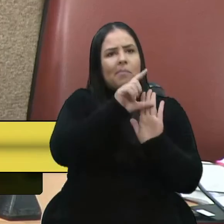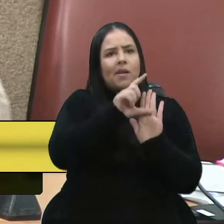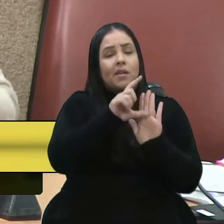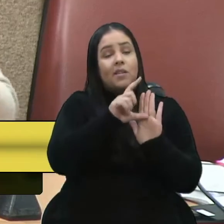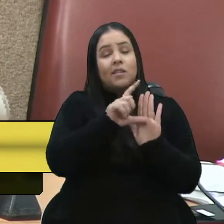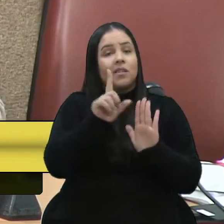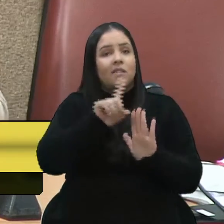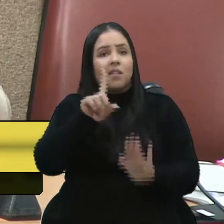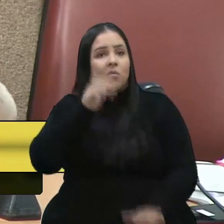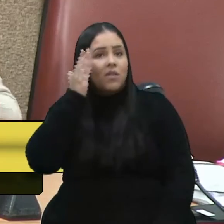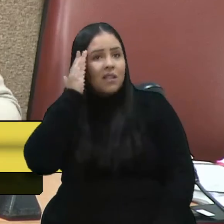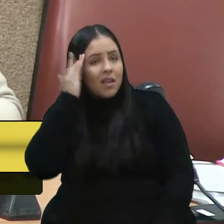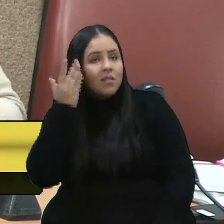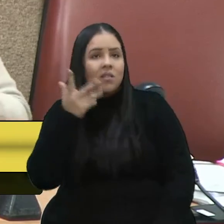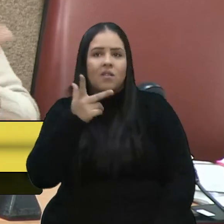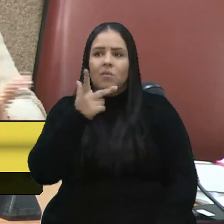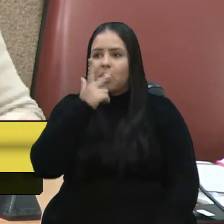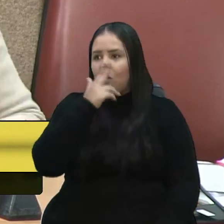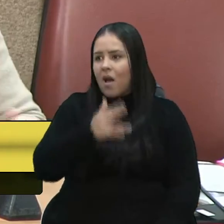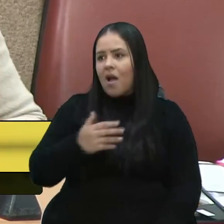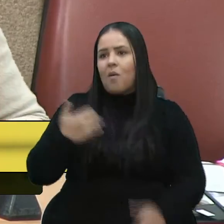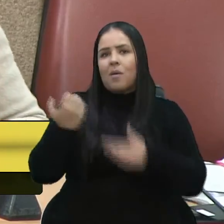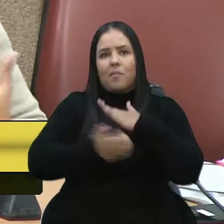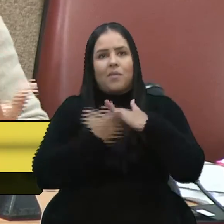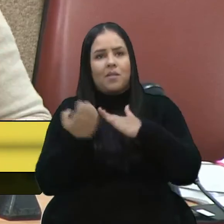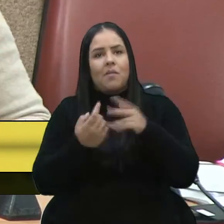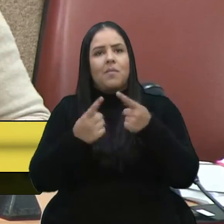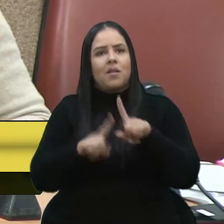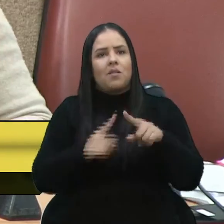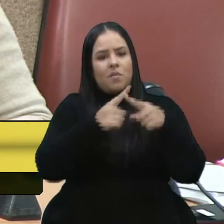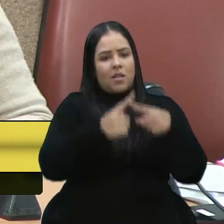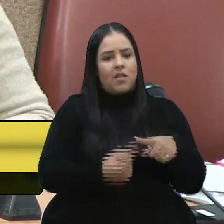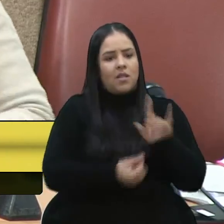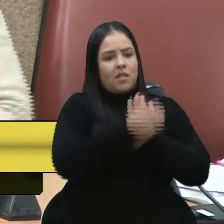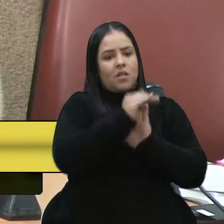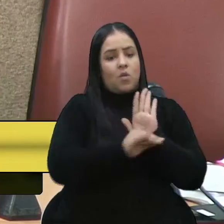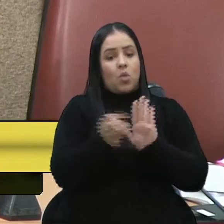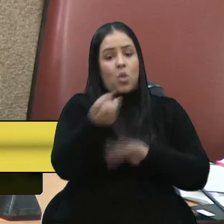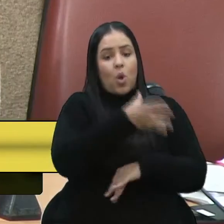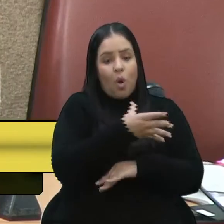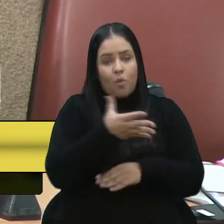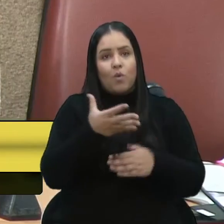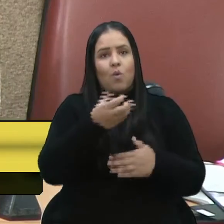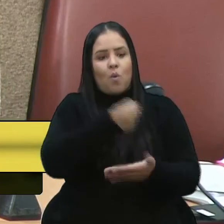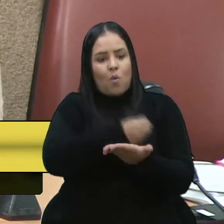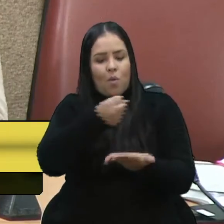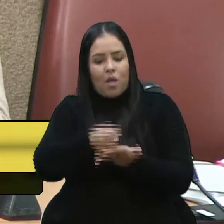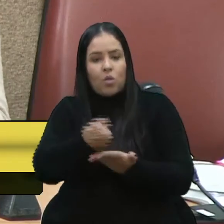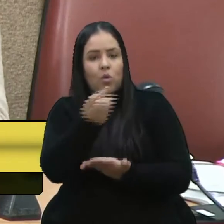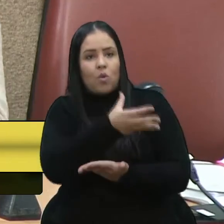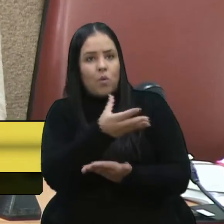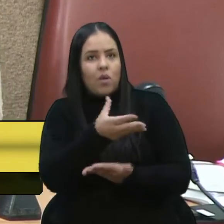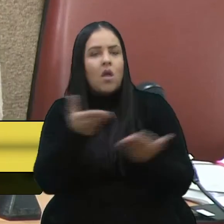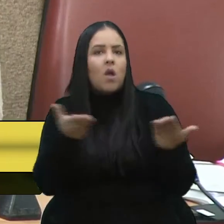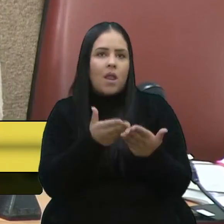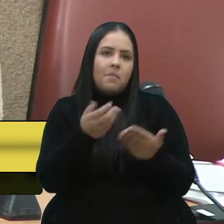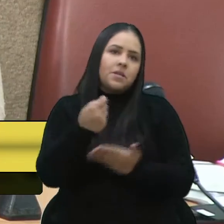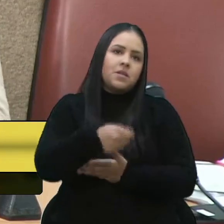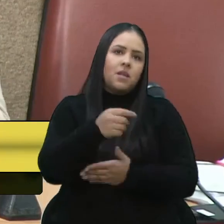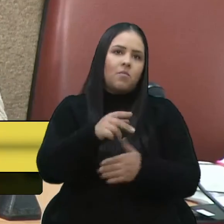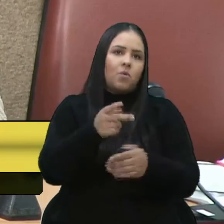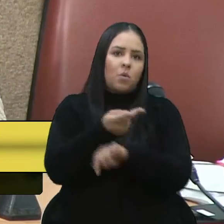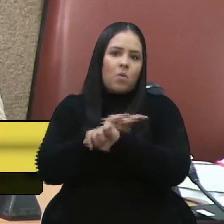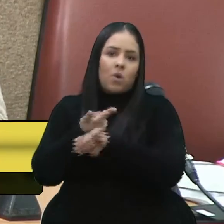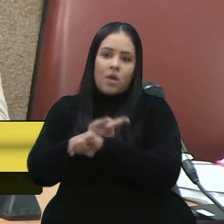as pessoas não entendem, porque, bom, é a mesma empresa, mas aí é uma licitação nova, um contrato novo, e que hoje a gente precisa buscar alternativa realmente para reduzir. É